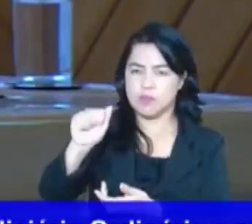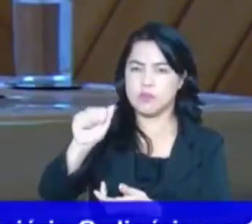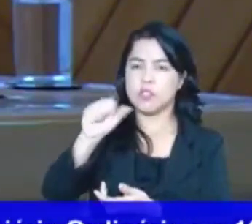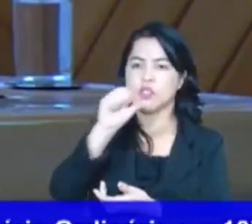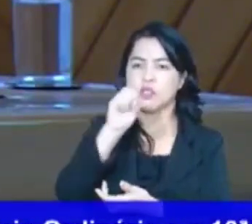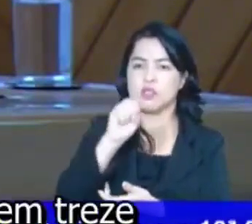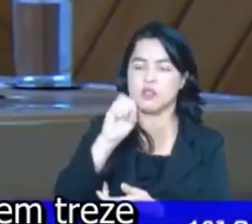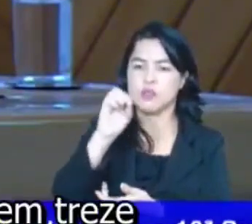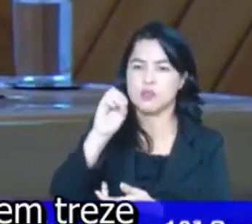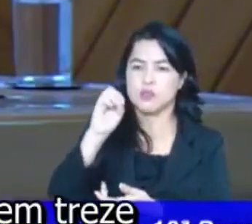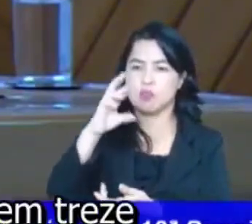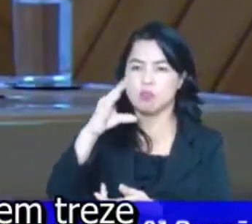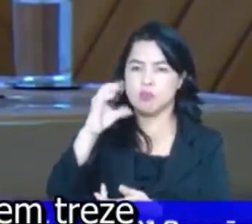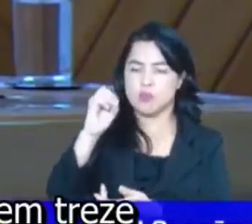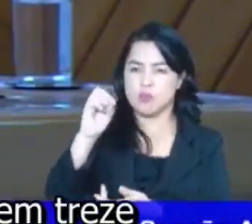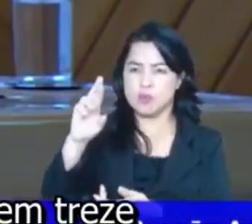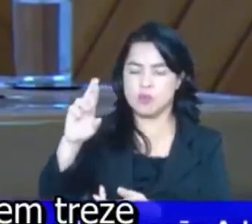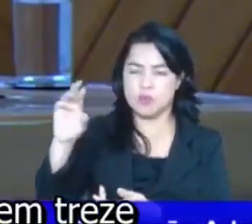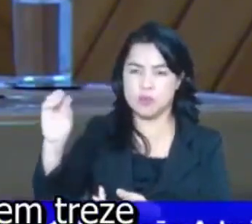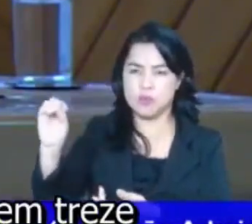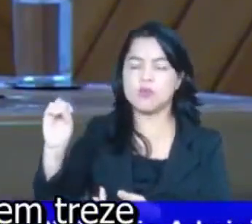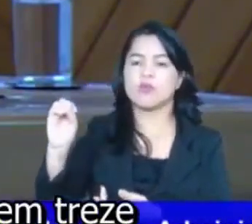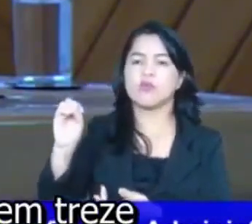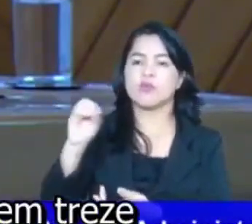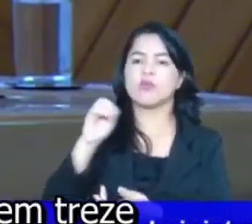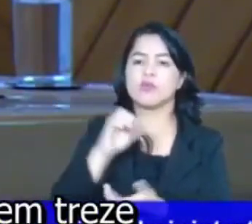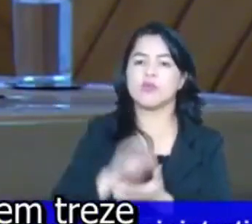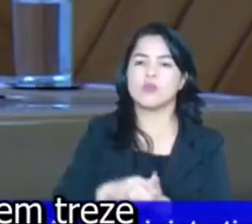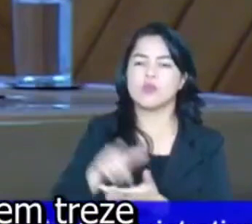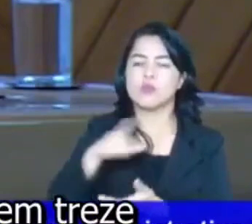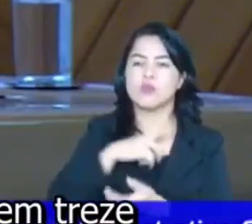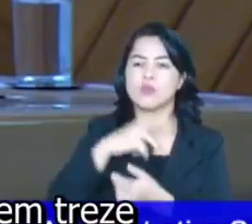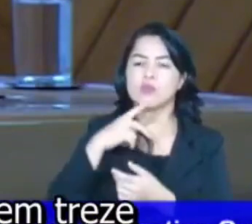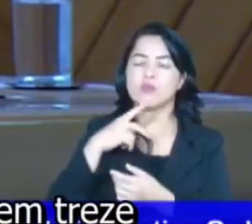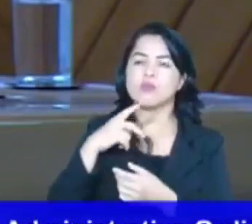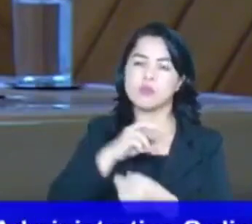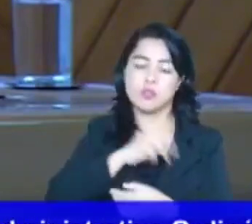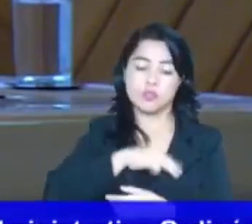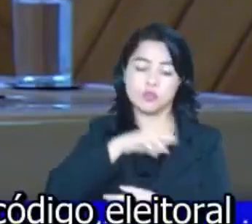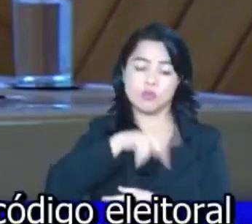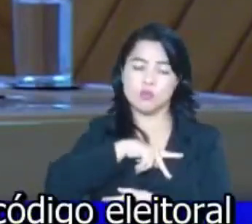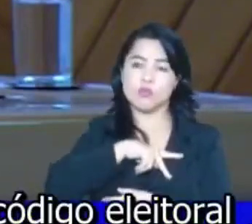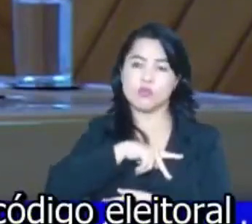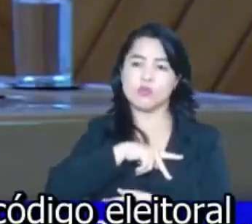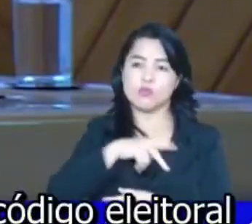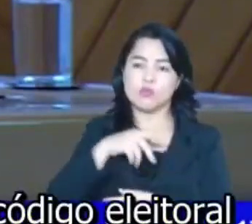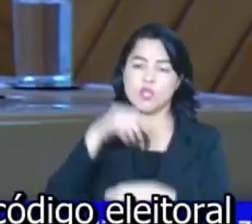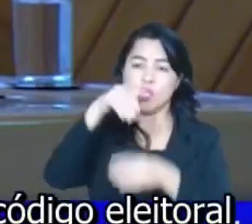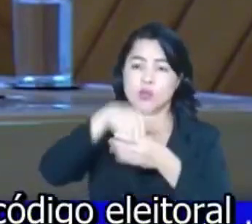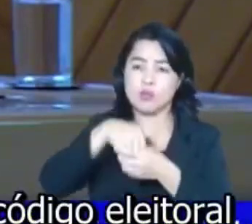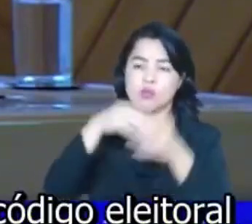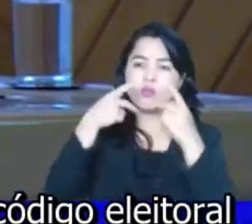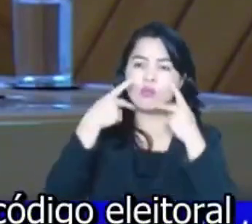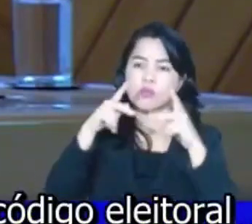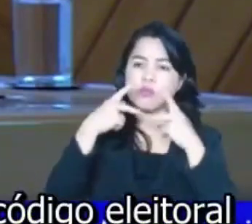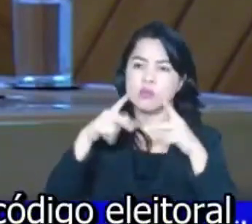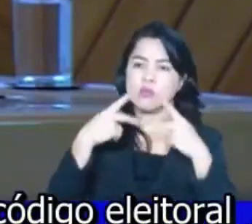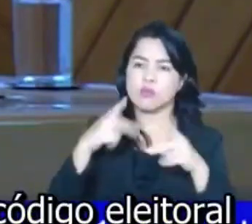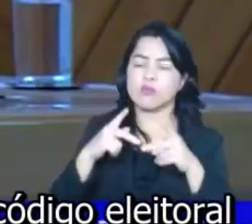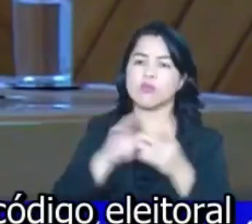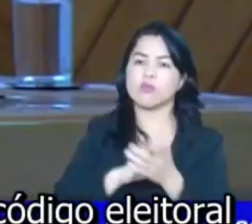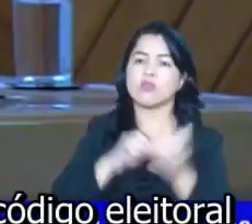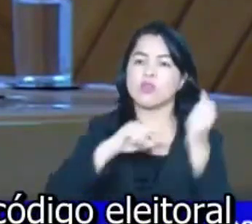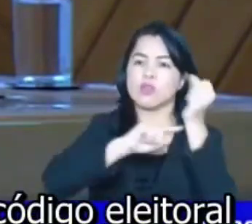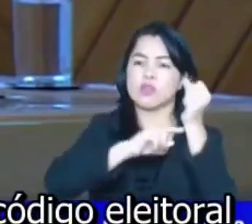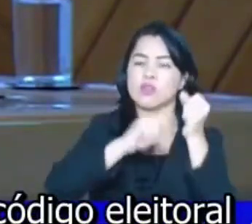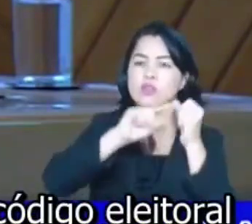Almeida, denunciada pelo Ministério Público Eleitoral pela prática em treze das condutas previstas no artigo 299